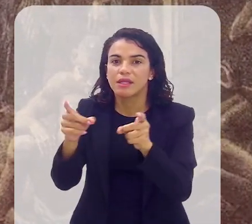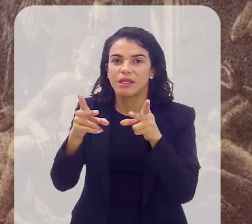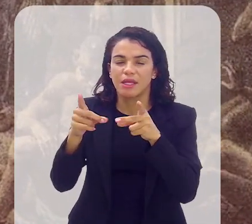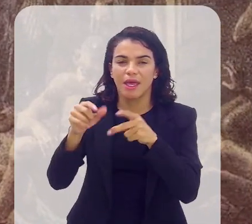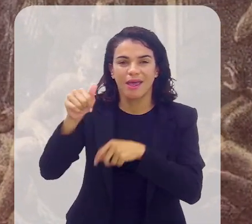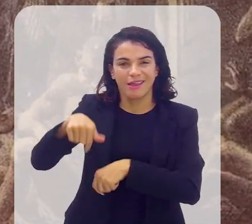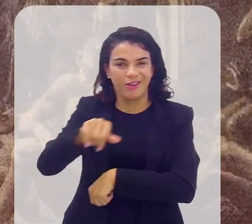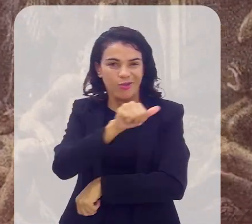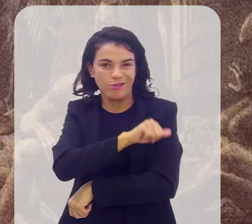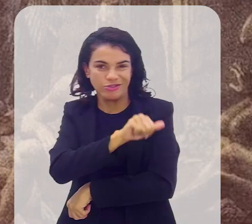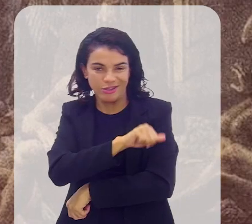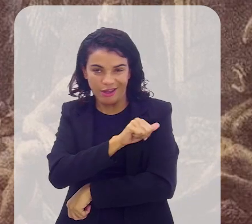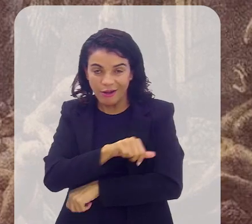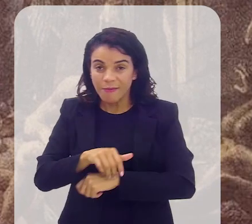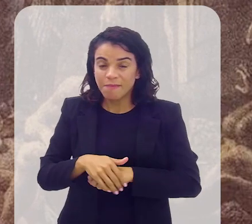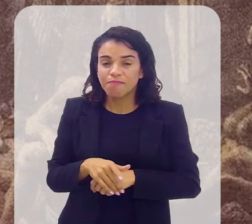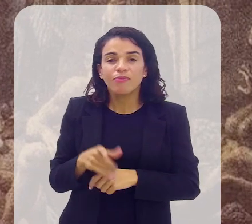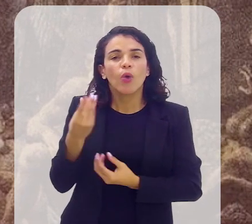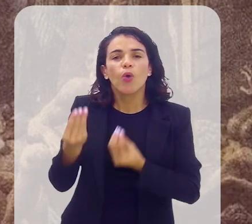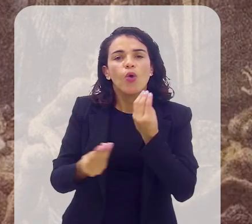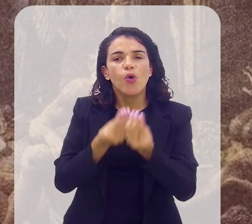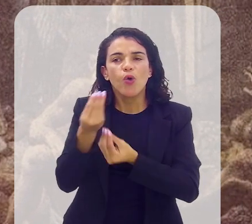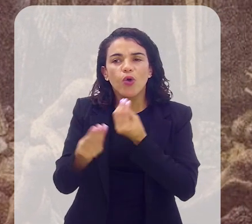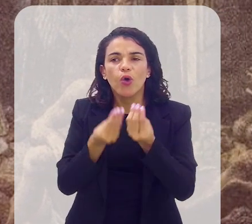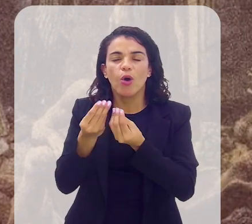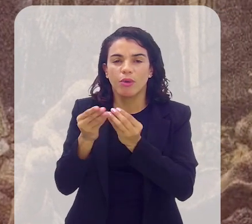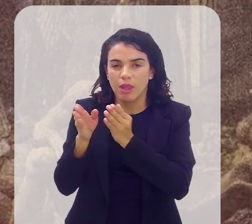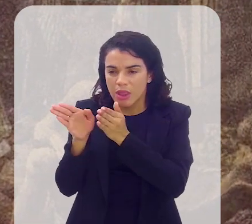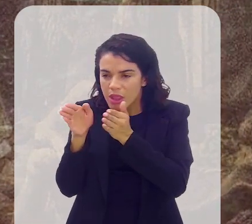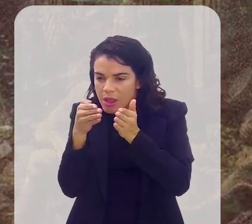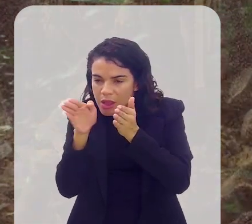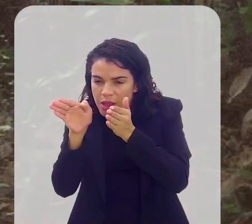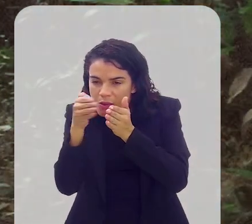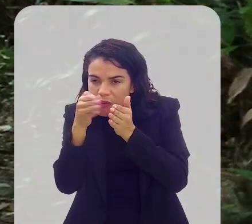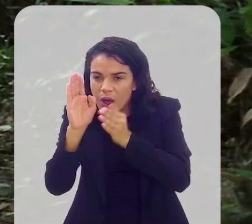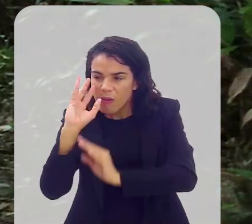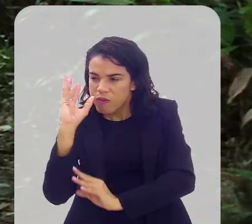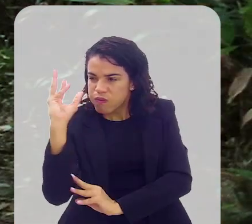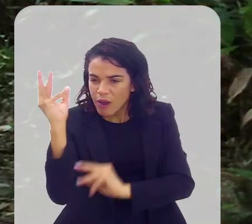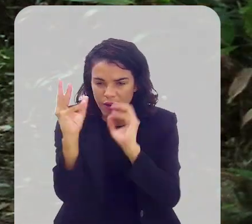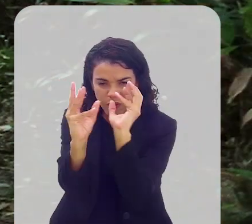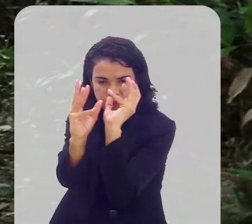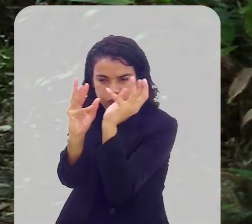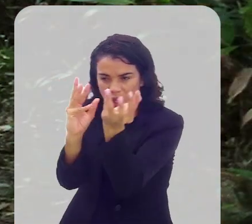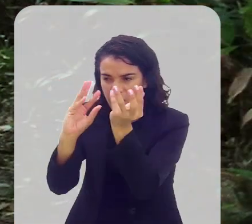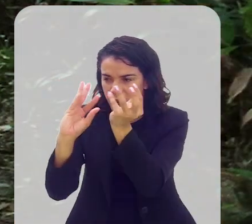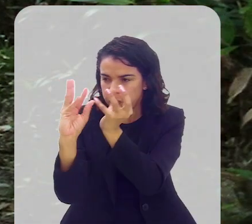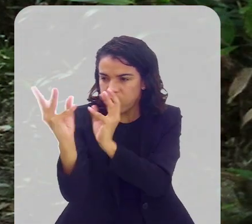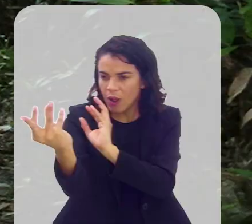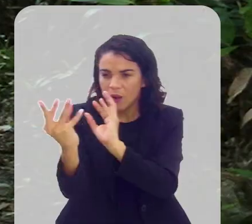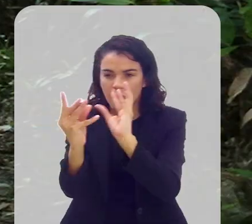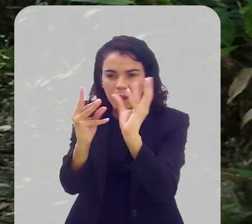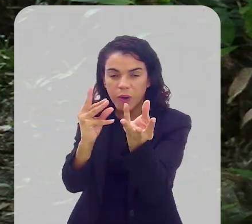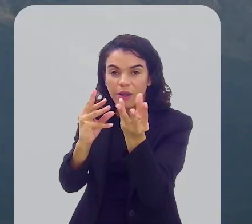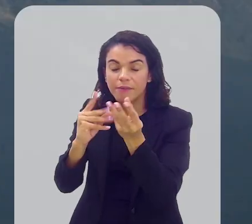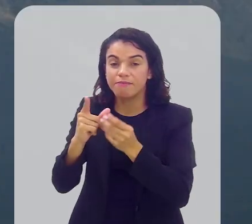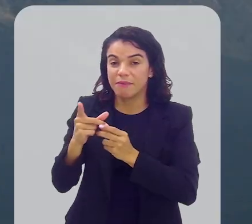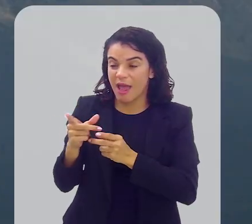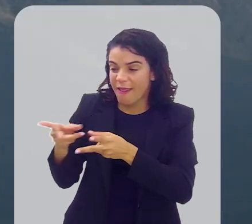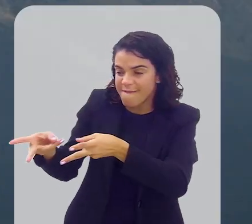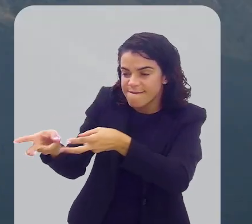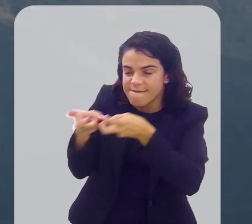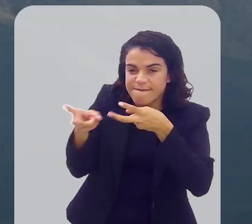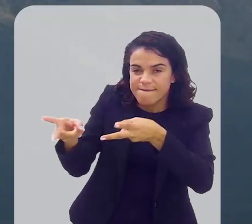grande mercado do Rio de Janeiro e outros centros urbanos, através da íngreme trilha que ultrapassava a Serra do Mar.